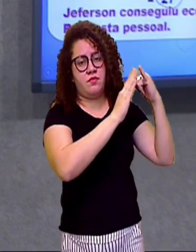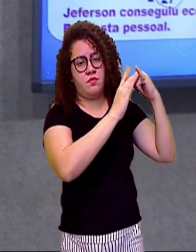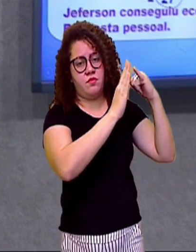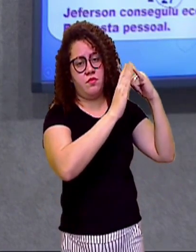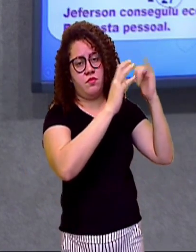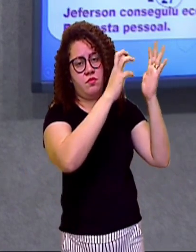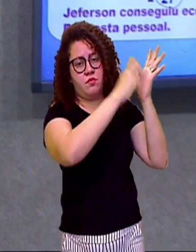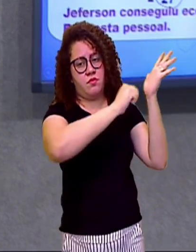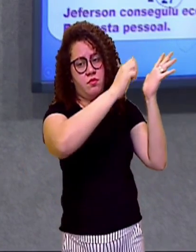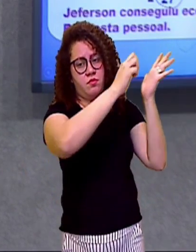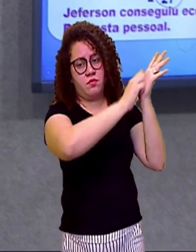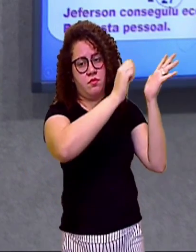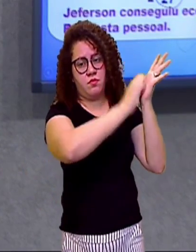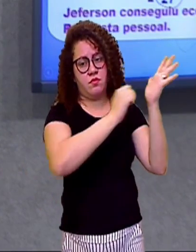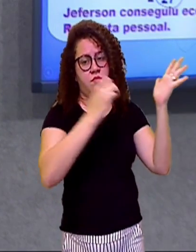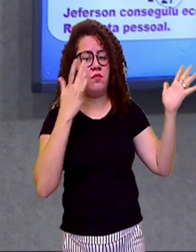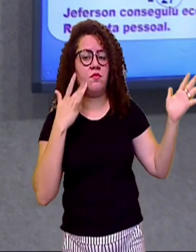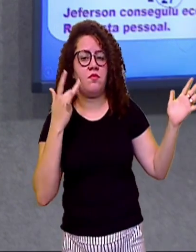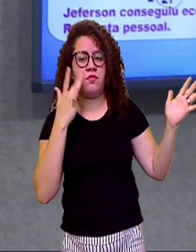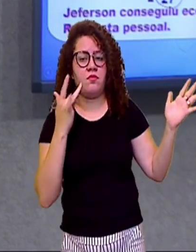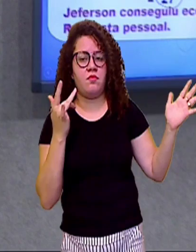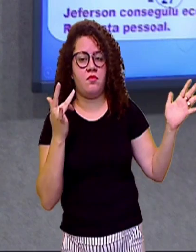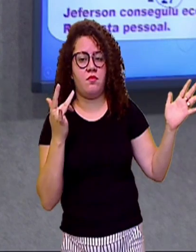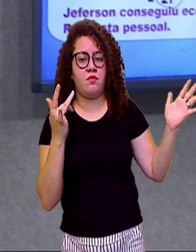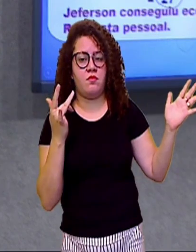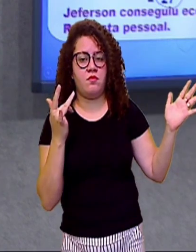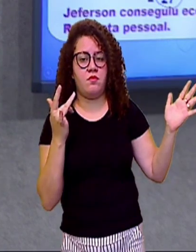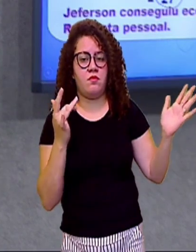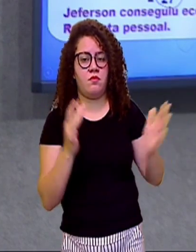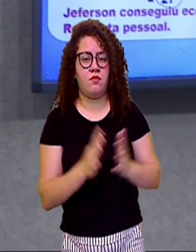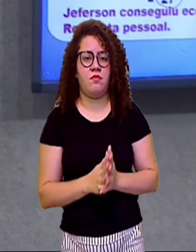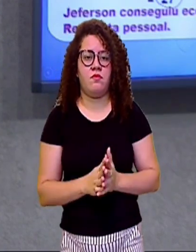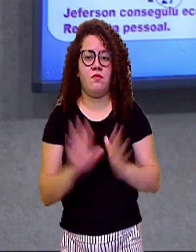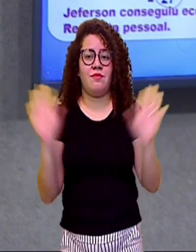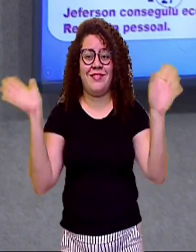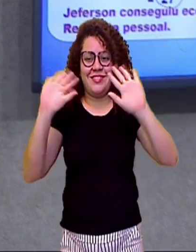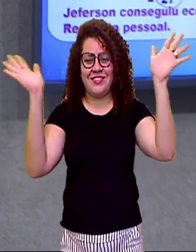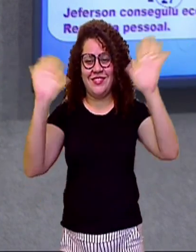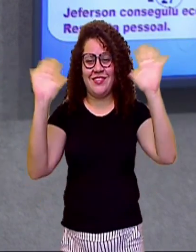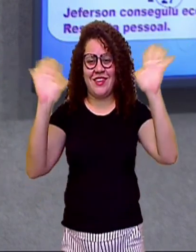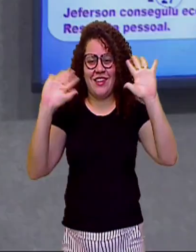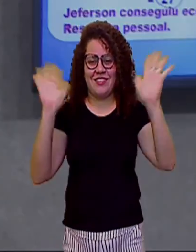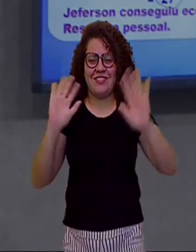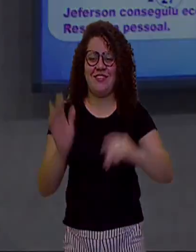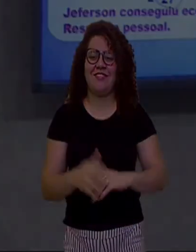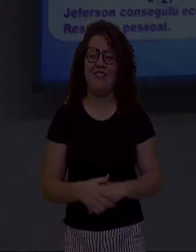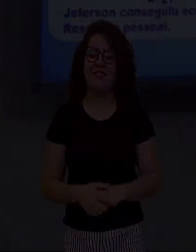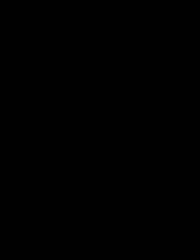inscreva no nosso canal YouTube GV, SMED GV. Tchau, tchau.